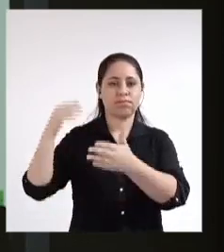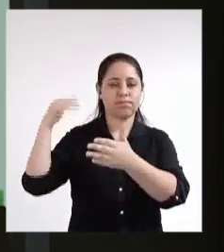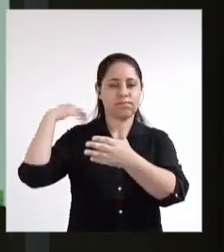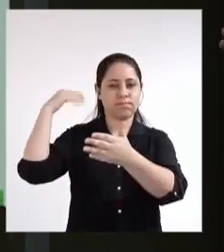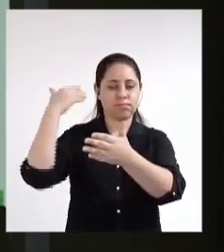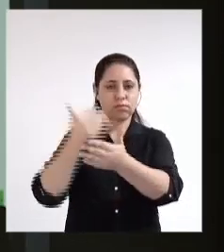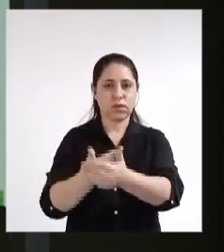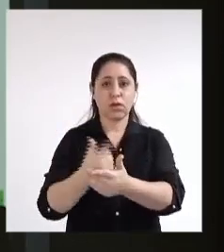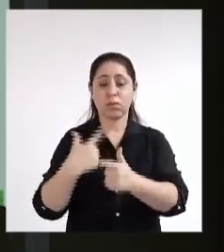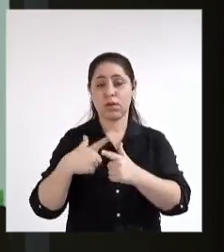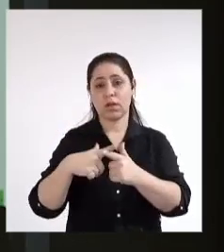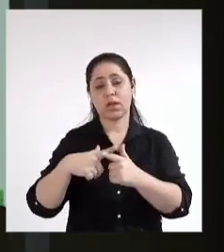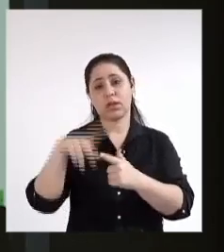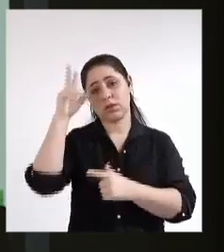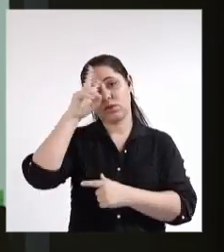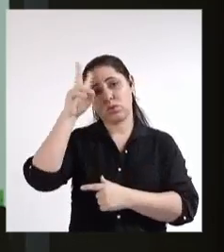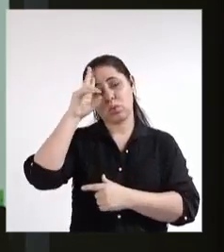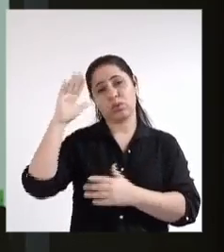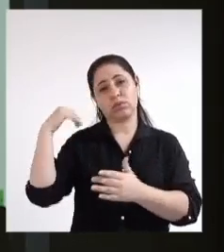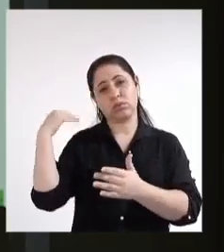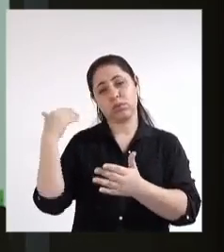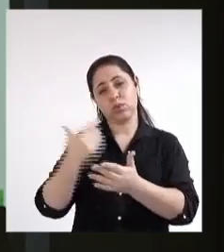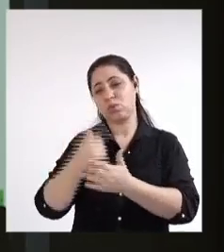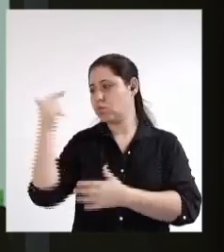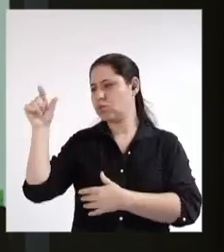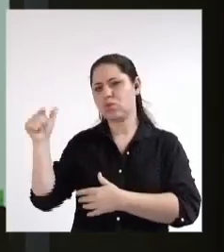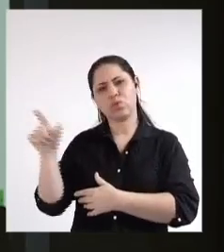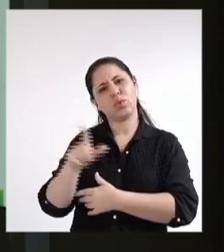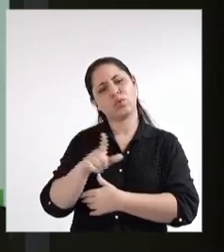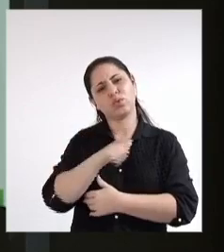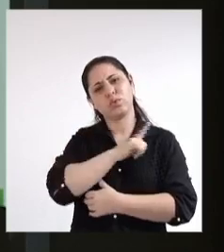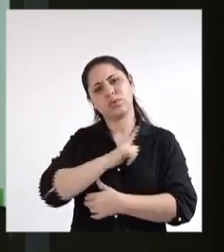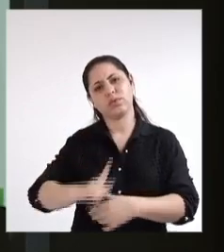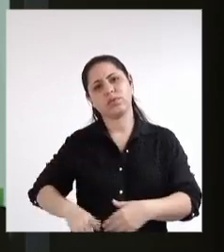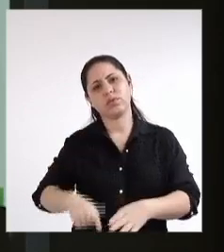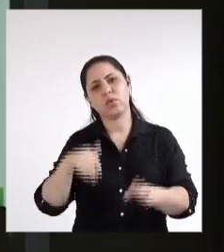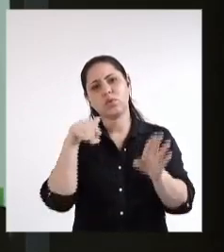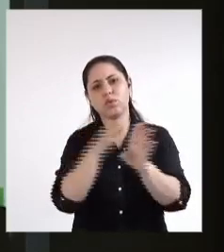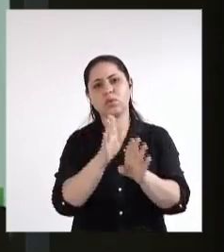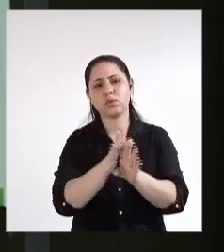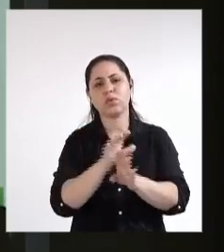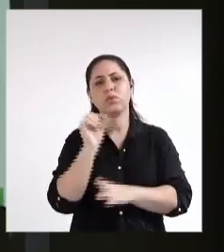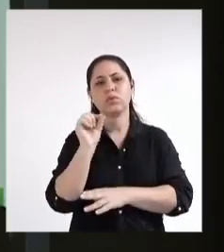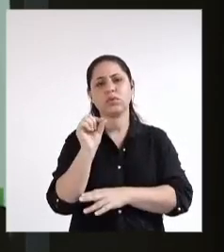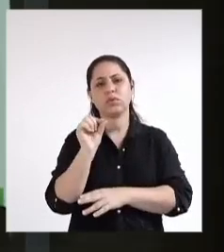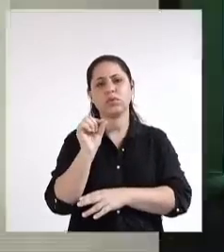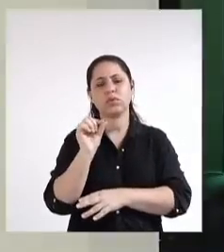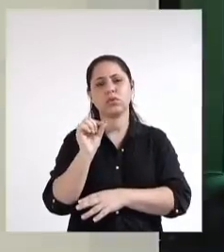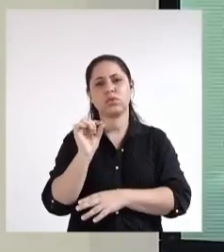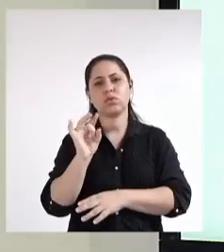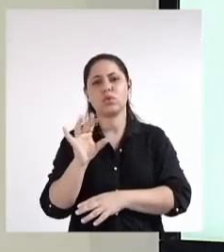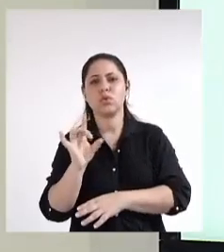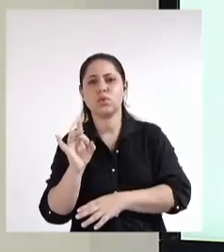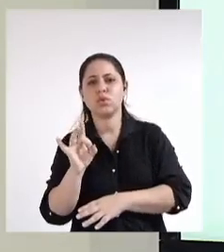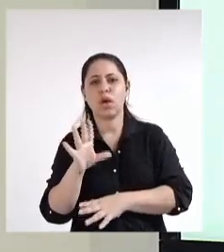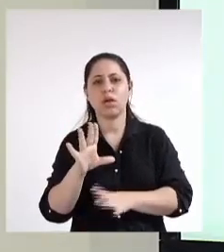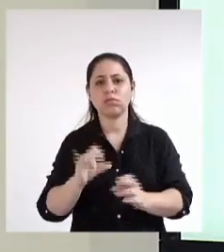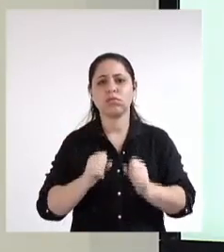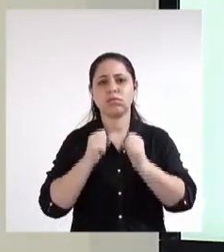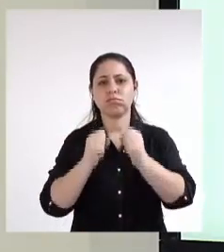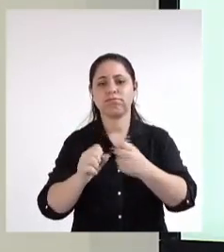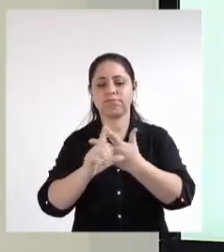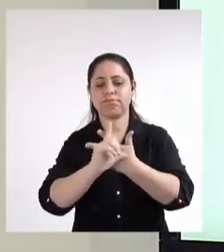historicamente neder do goleiro de dentro de outros governos e essa orientação na verdade ela não é só da do poder executivo